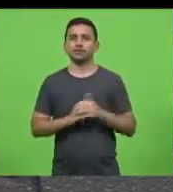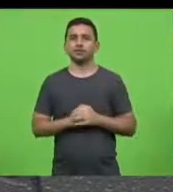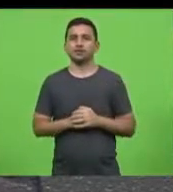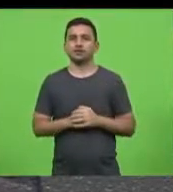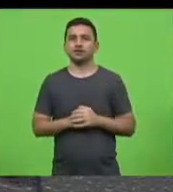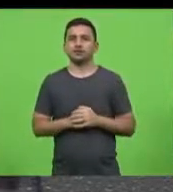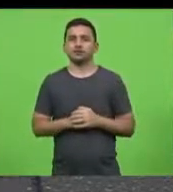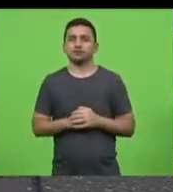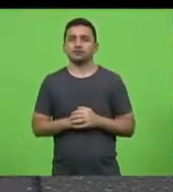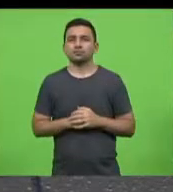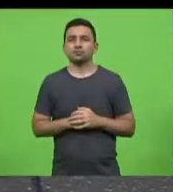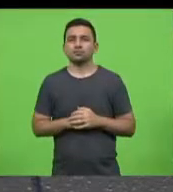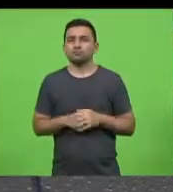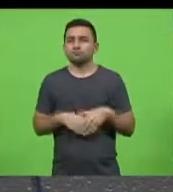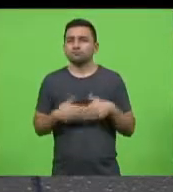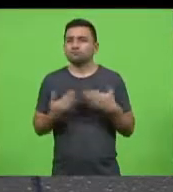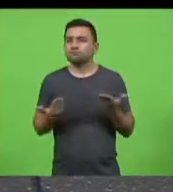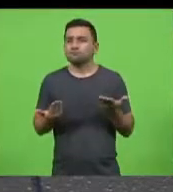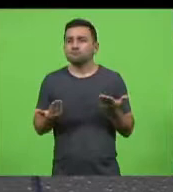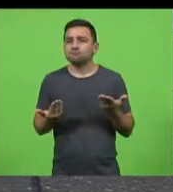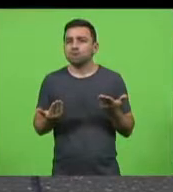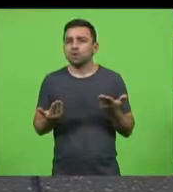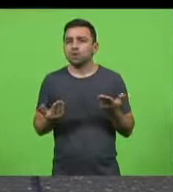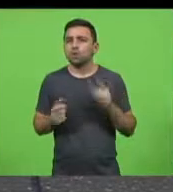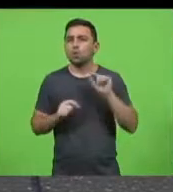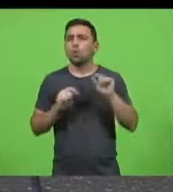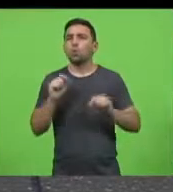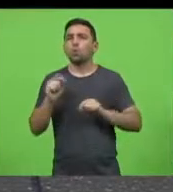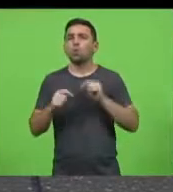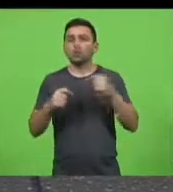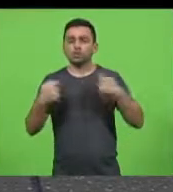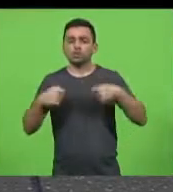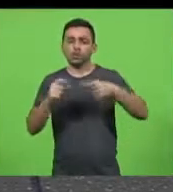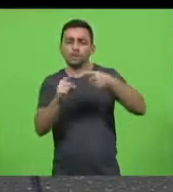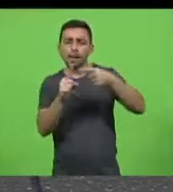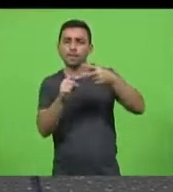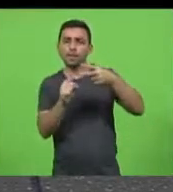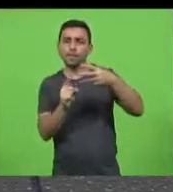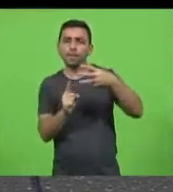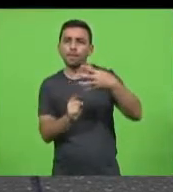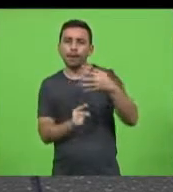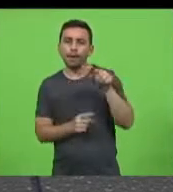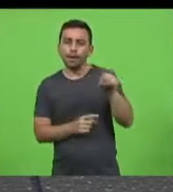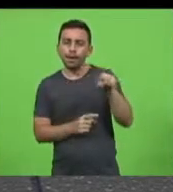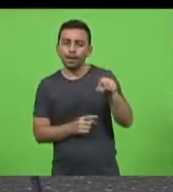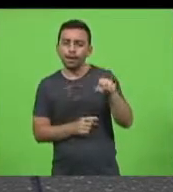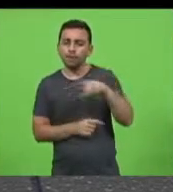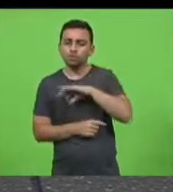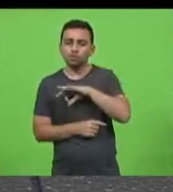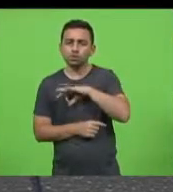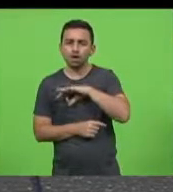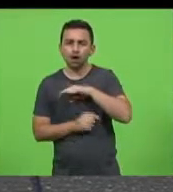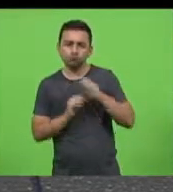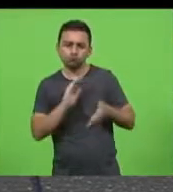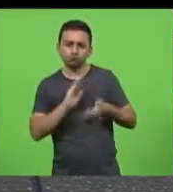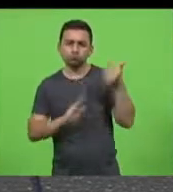E que condições precisam ser alcançadas para que um policial seja removido, se é por